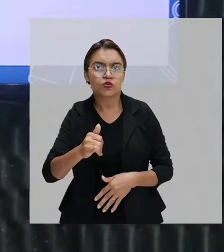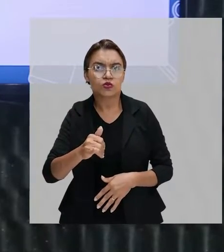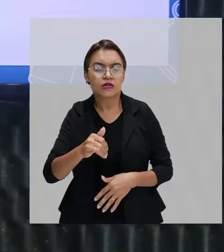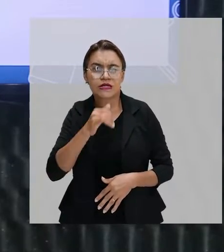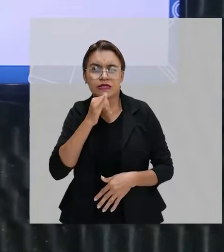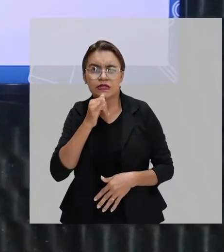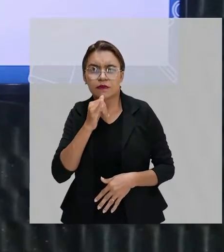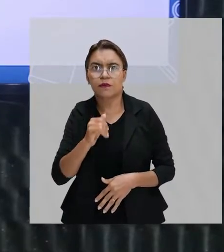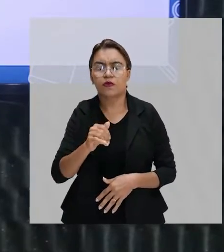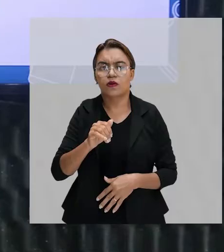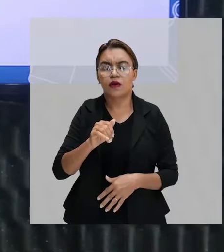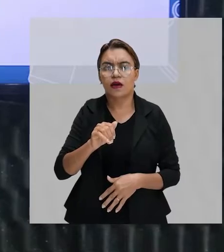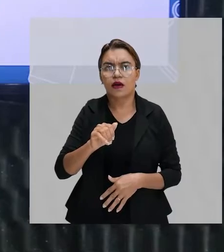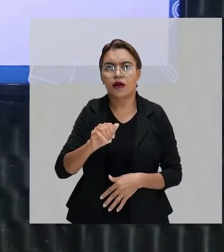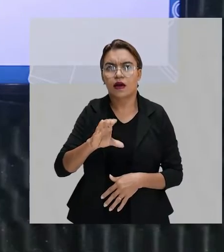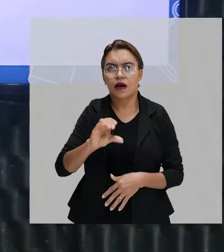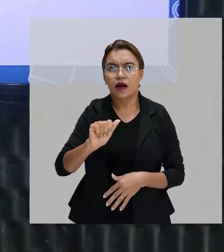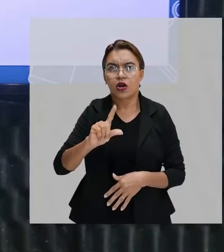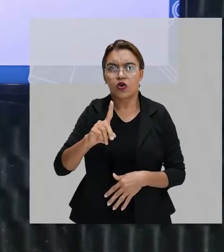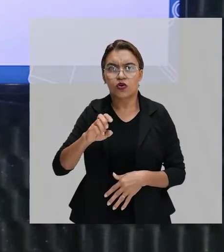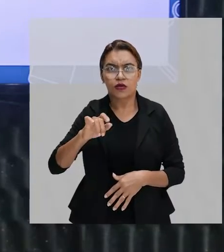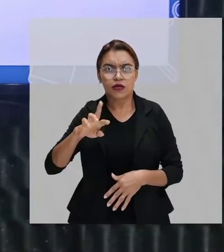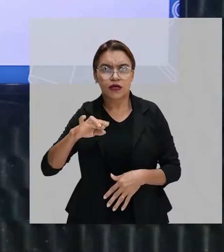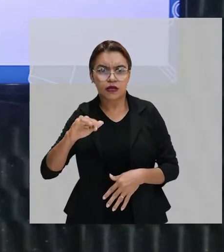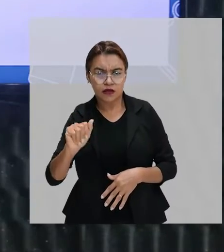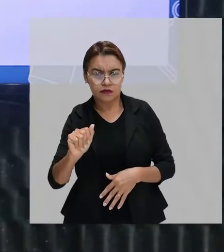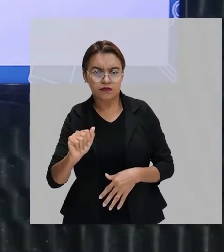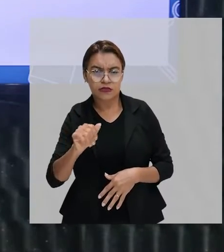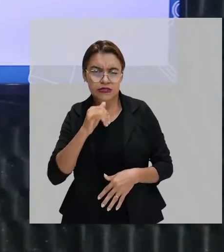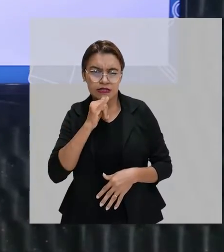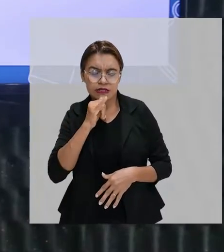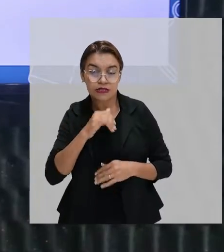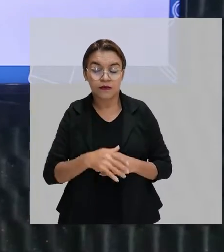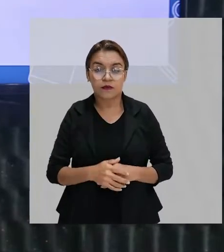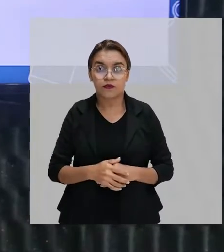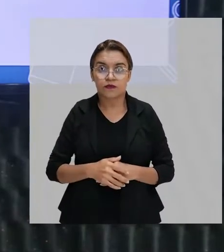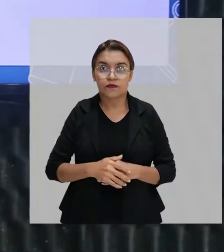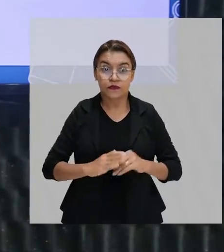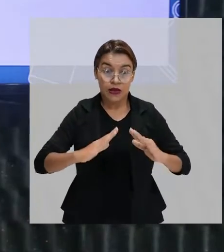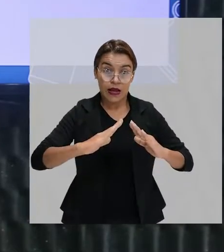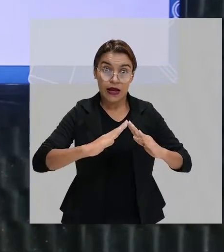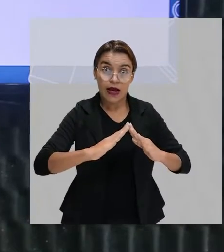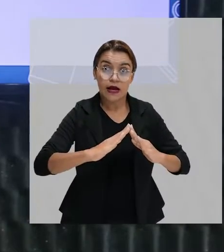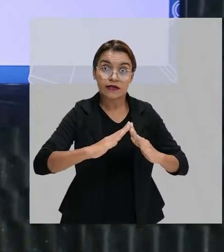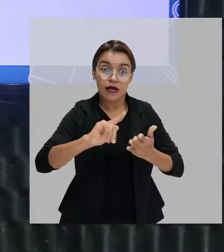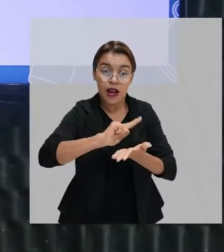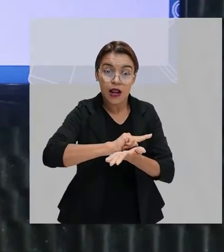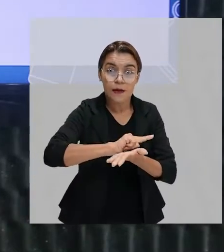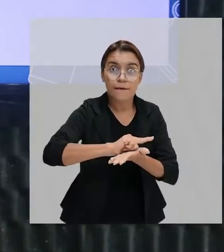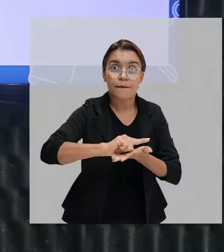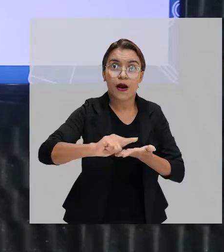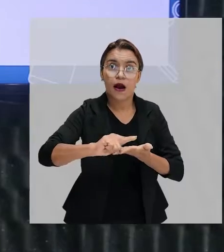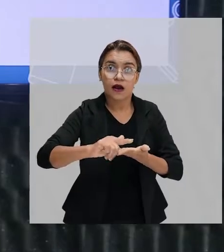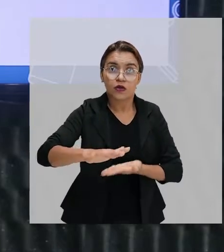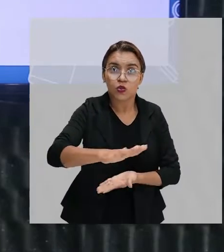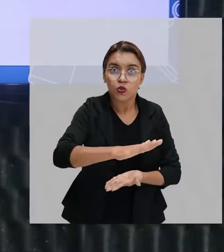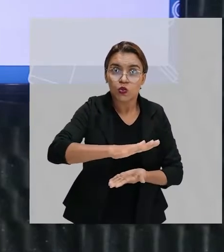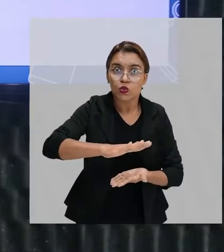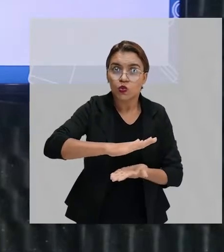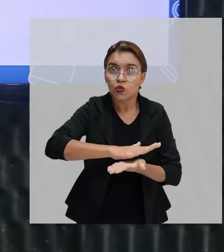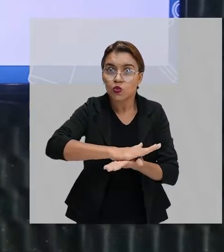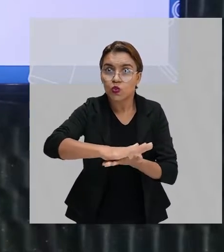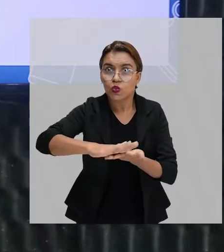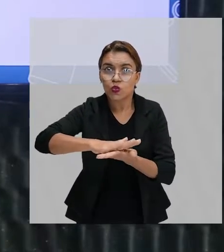repouso e atividade física então por exemplo limpar a casa passar um pano no chão da